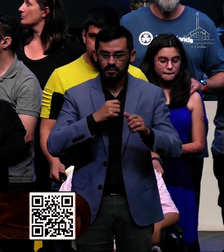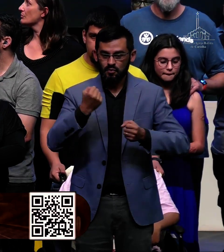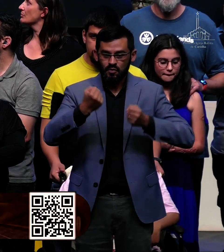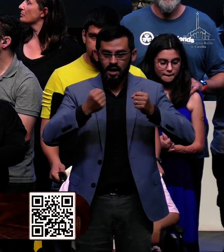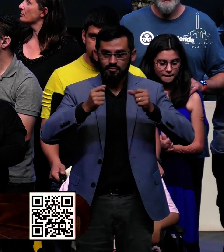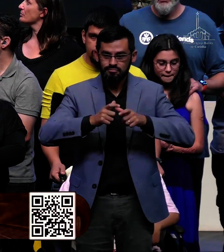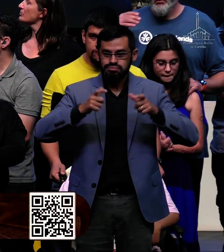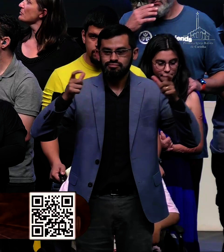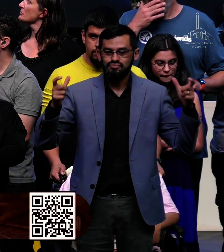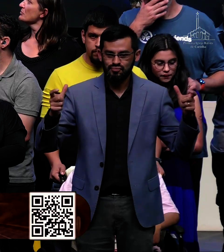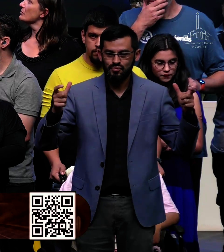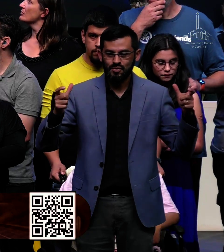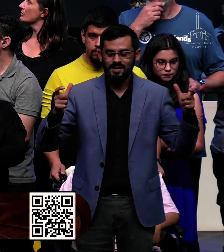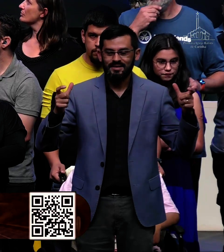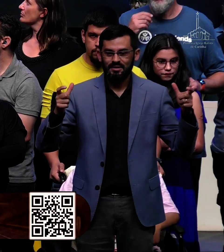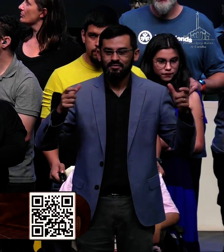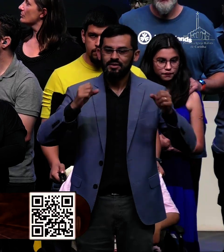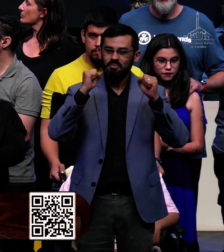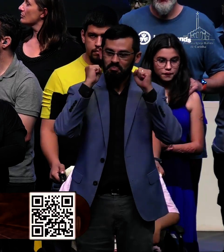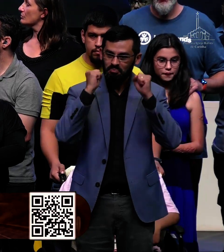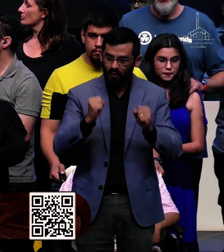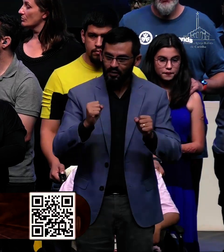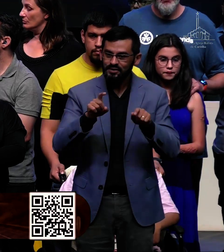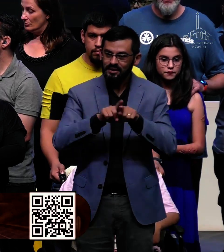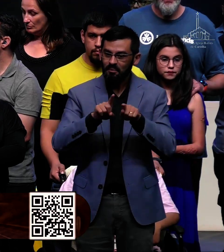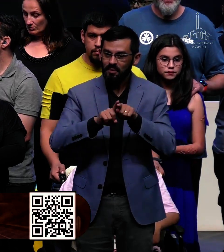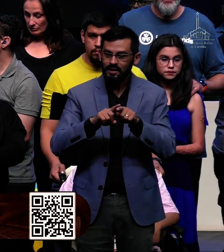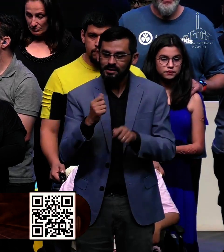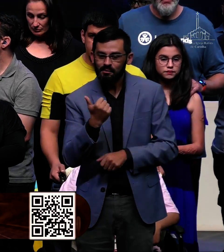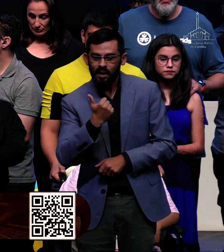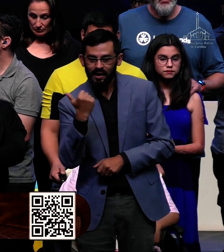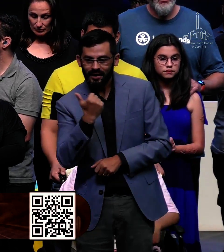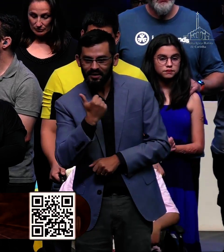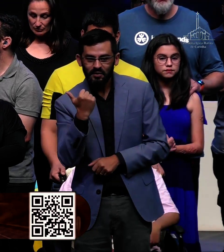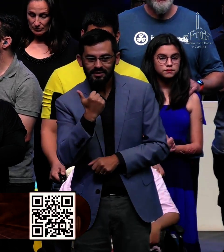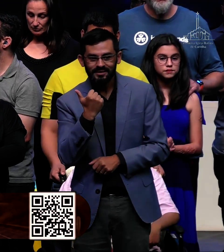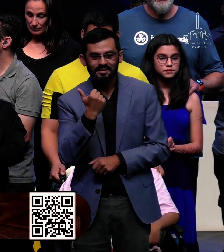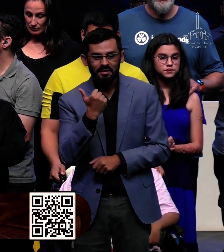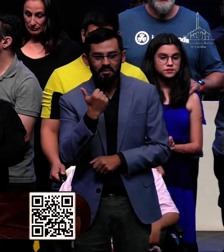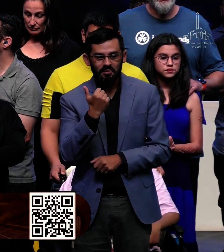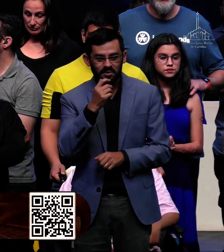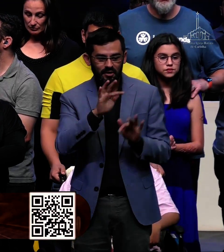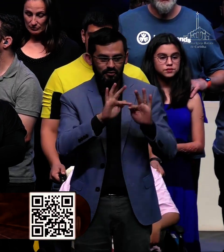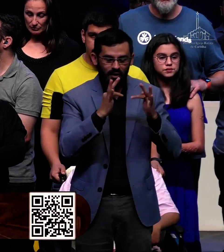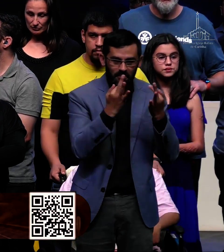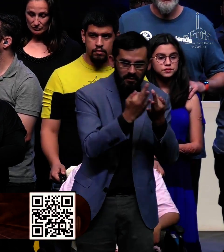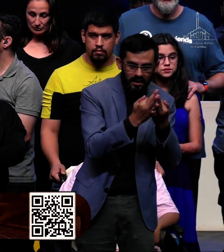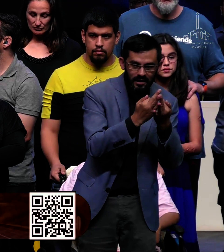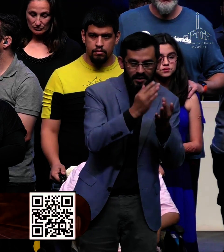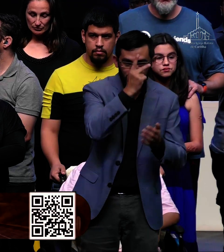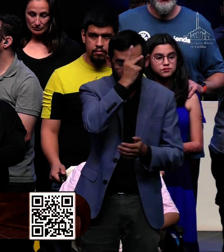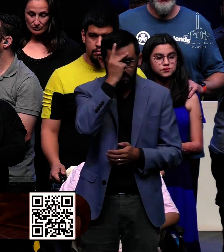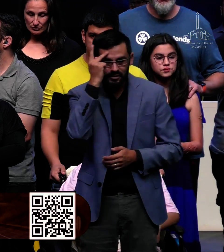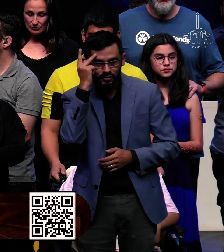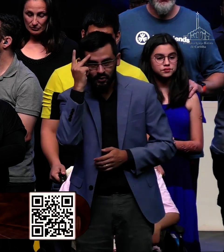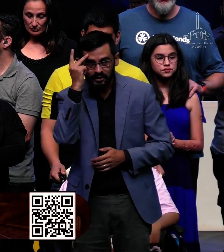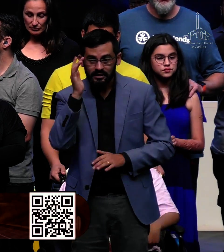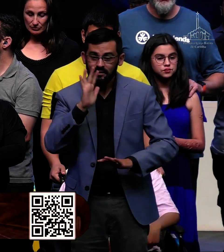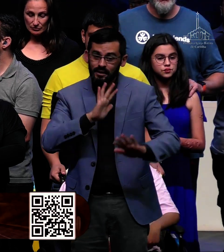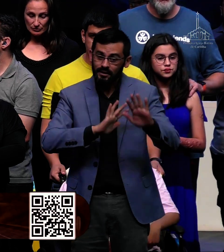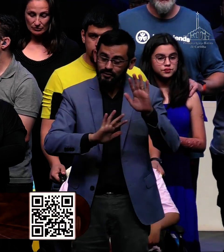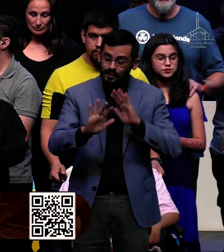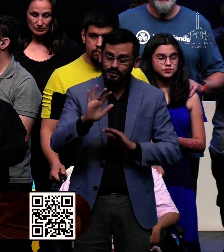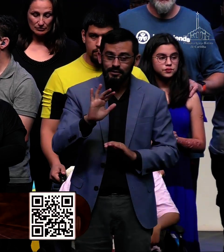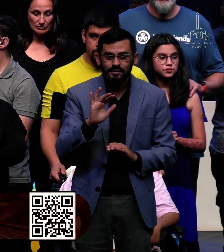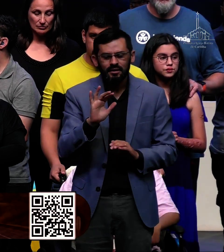ou maior do que o normal, você pode ser alguém que dá uma carona solidária para um familiar, uma pessoa que não tenha